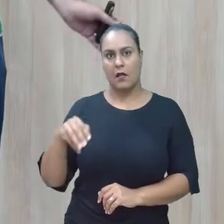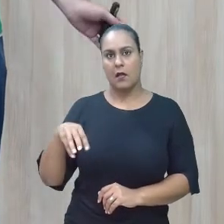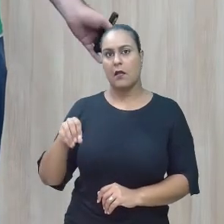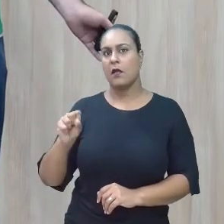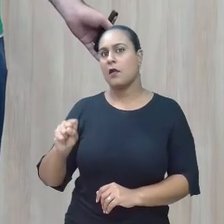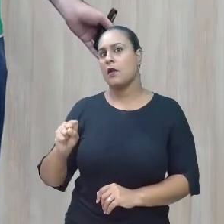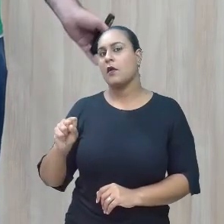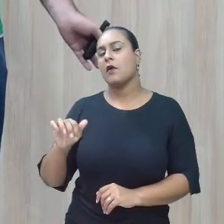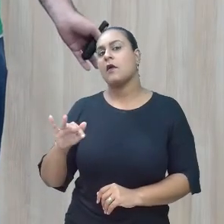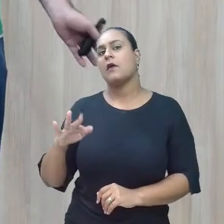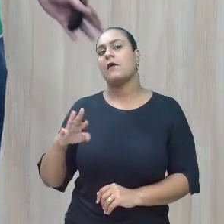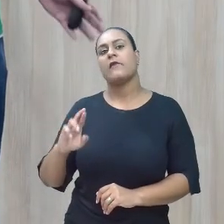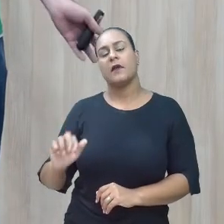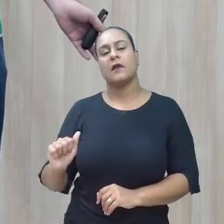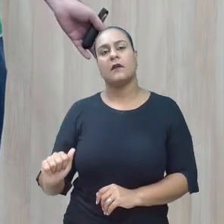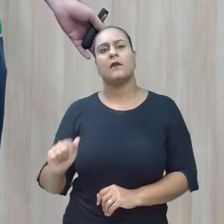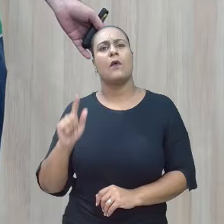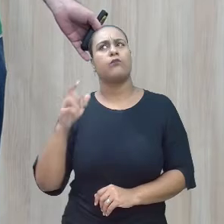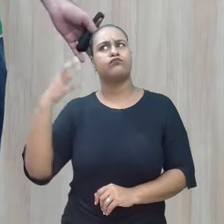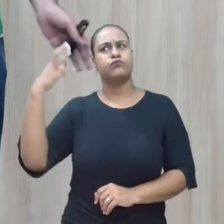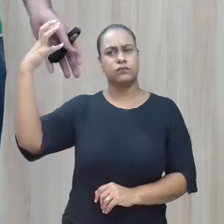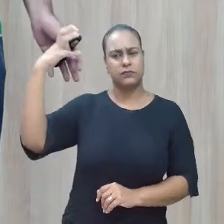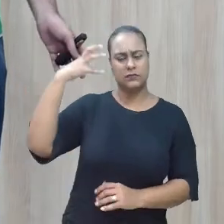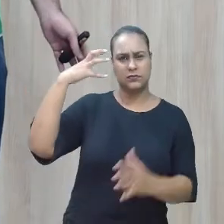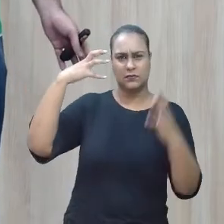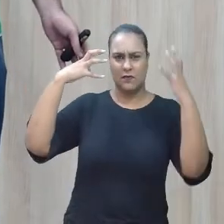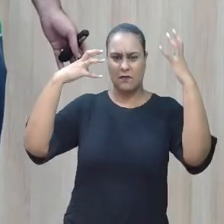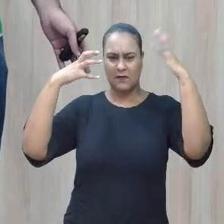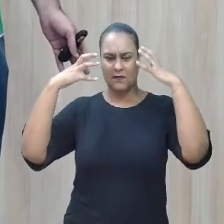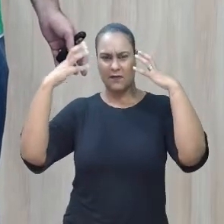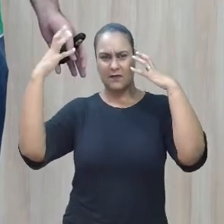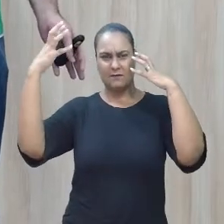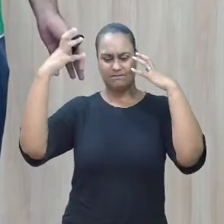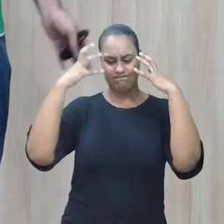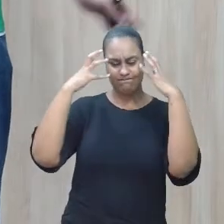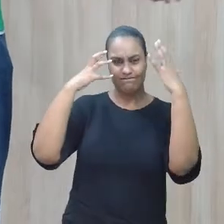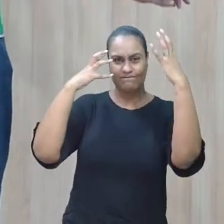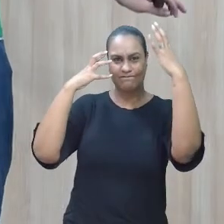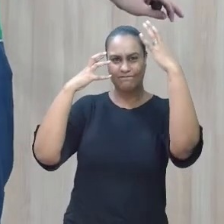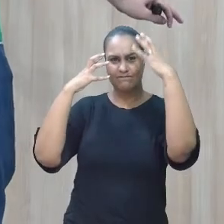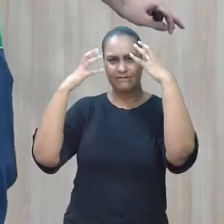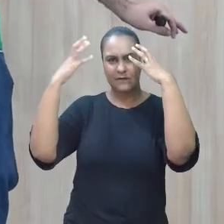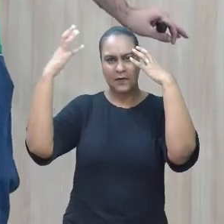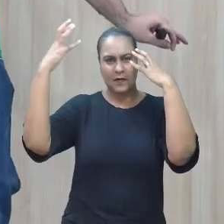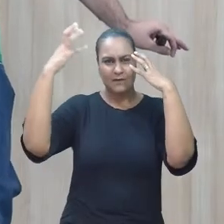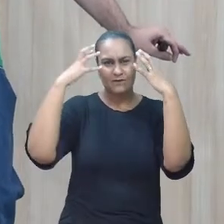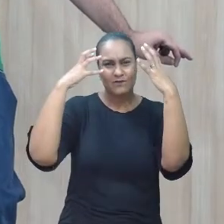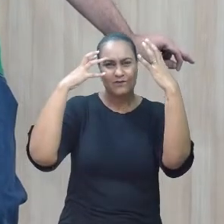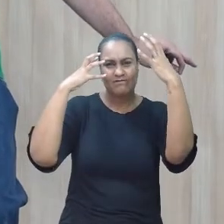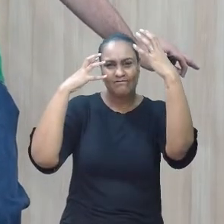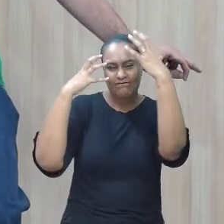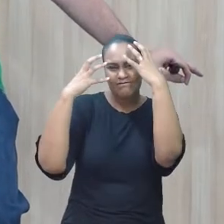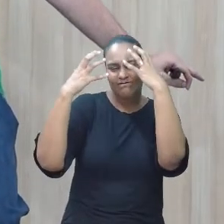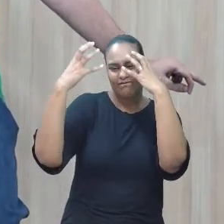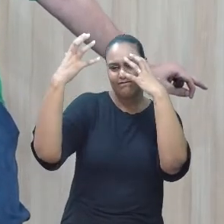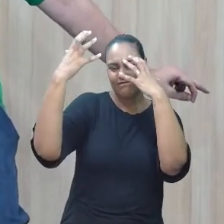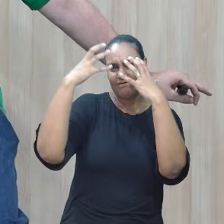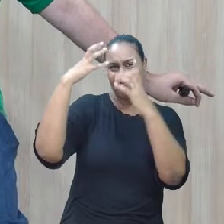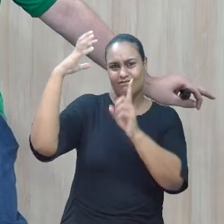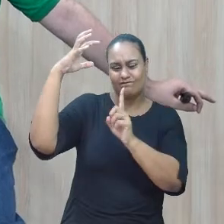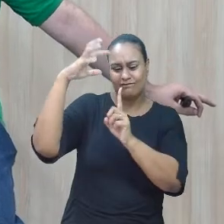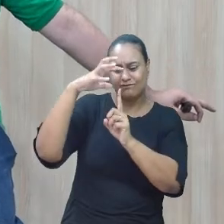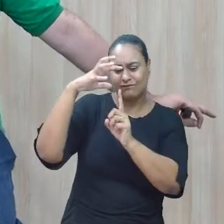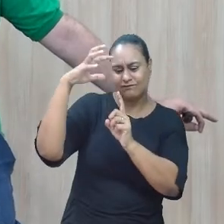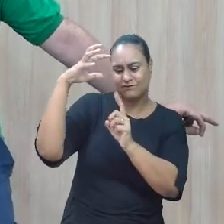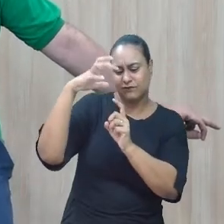a pressão atmosférica. O que é a pressão atmosférica? Vai estar me pressionando. Então, estou aqui, ó, sendo pressionado pela